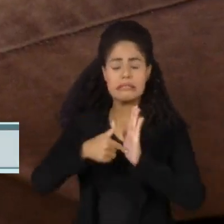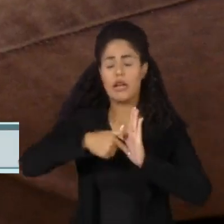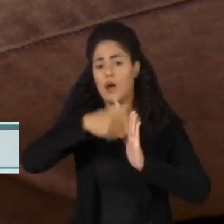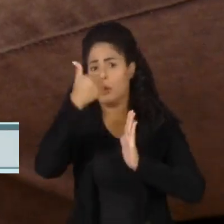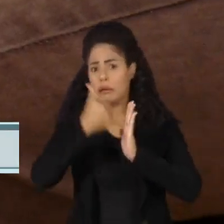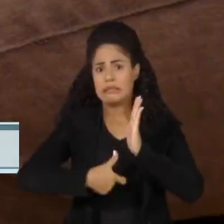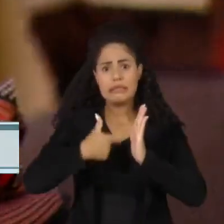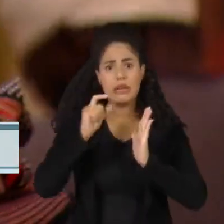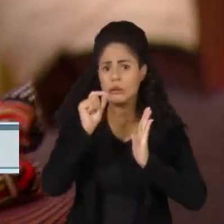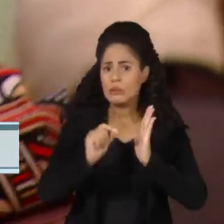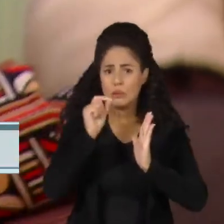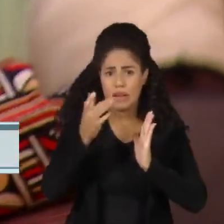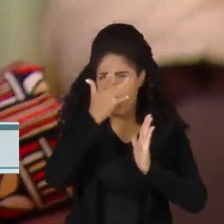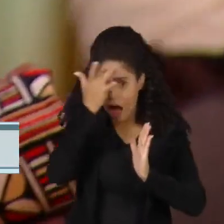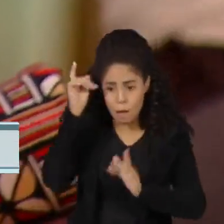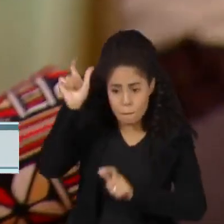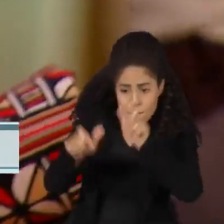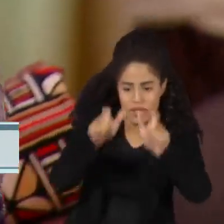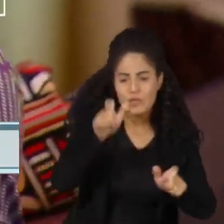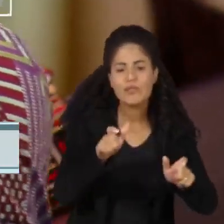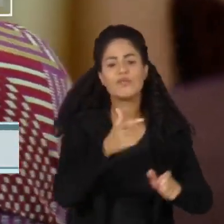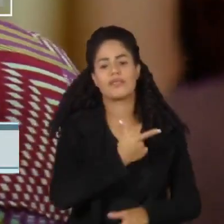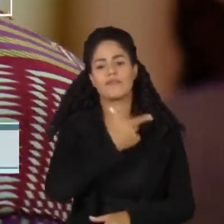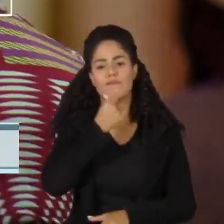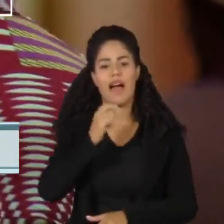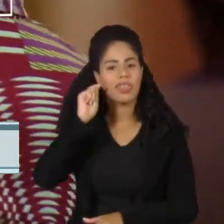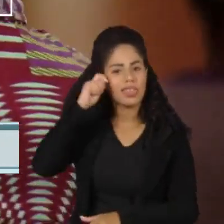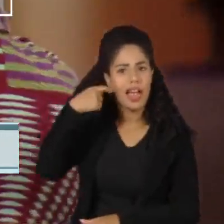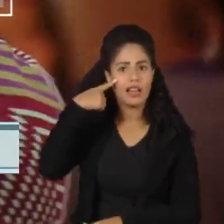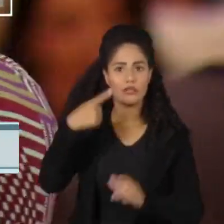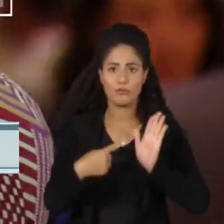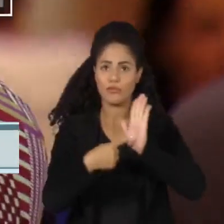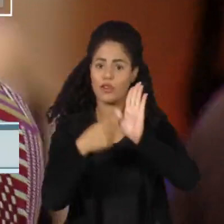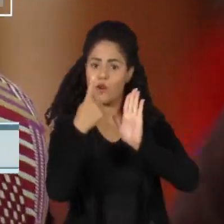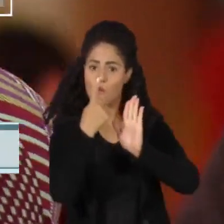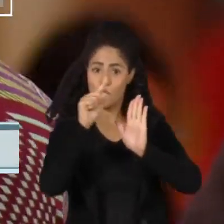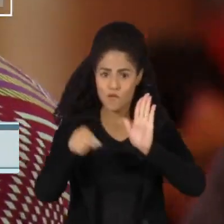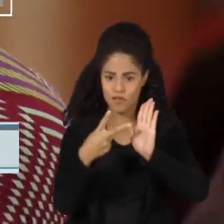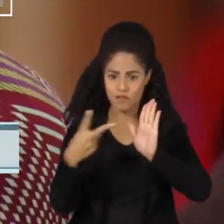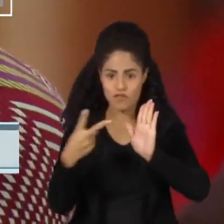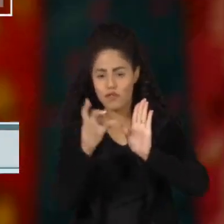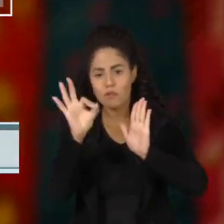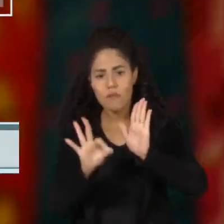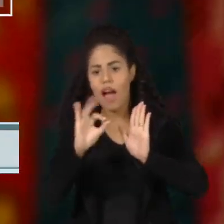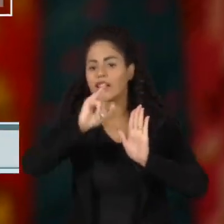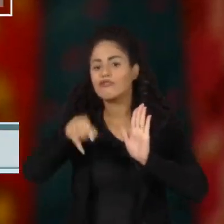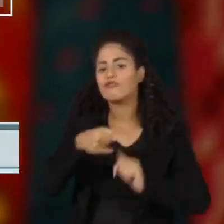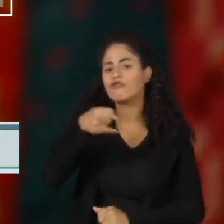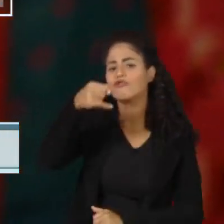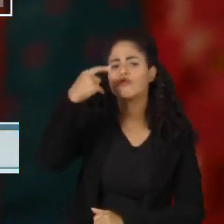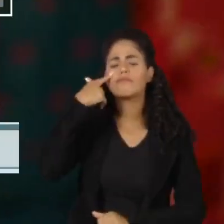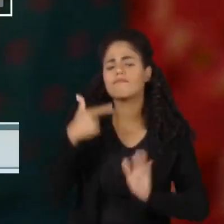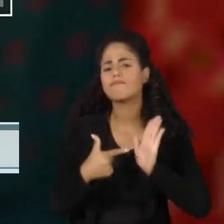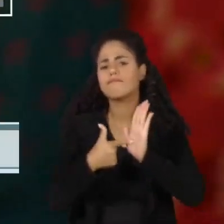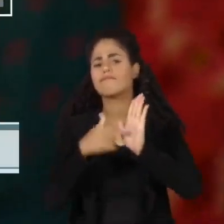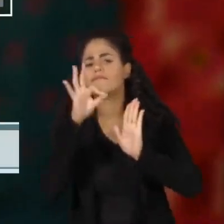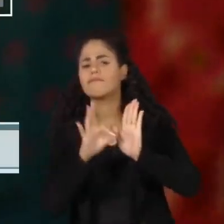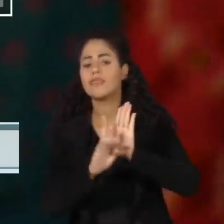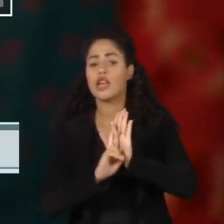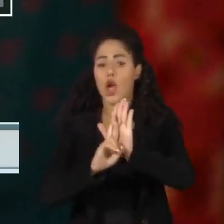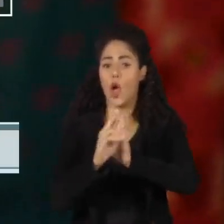para homens negros. De acordo com o levantamento, um ponto percentual na taxa básica de juros representa um aumento